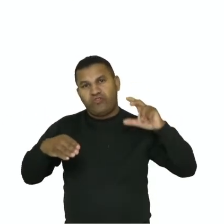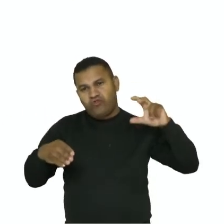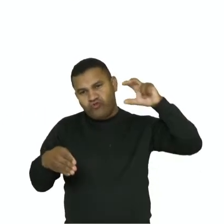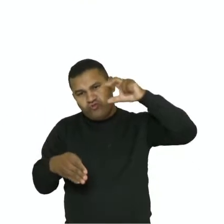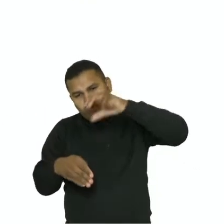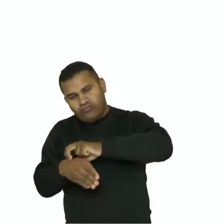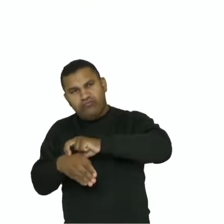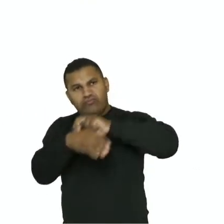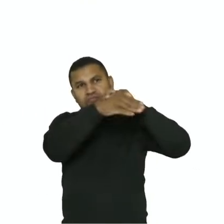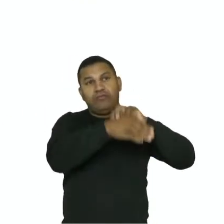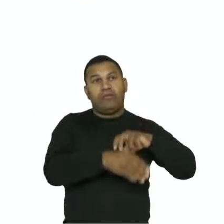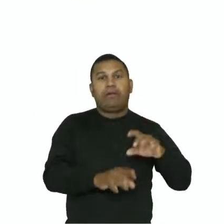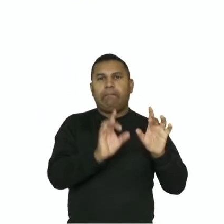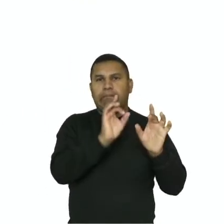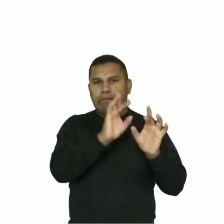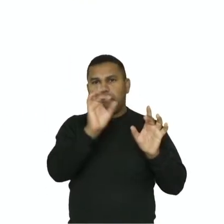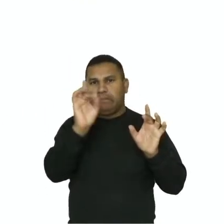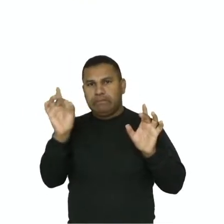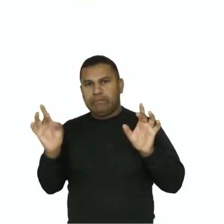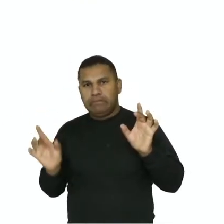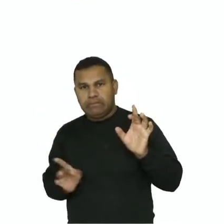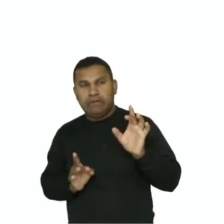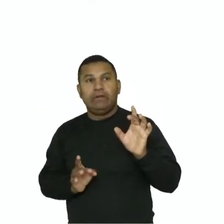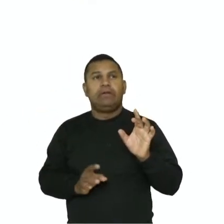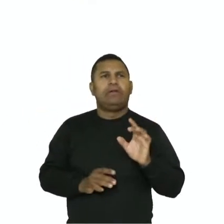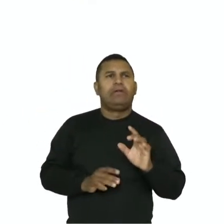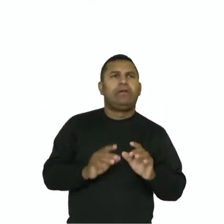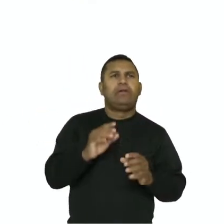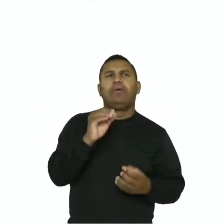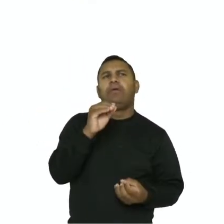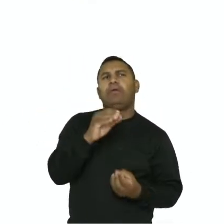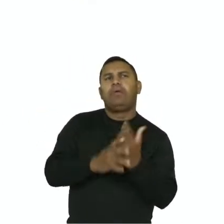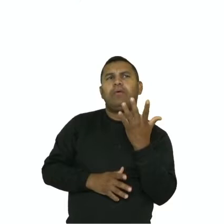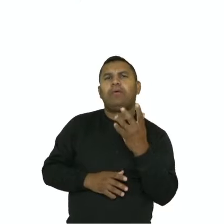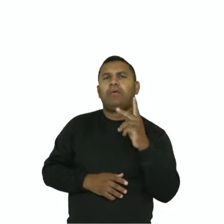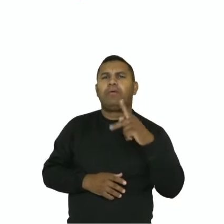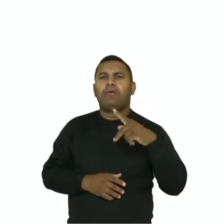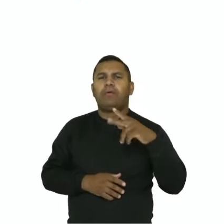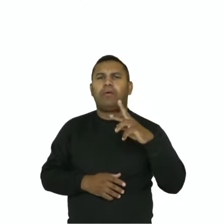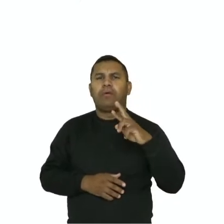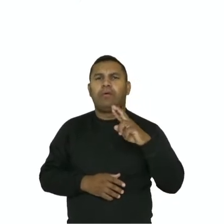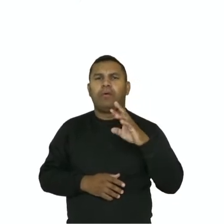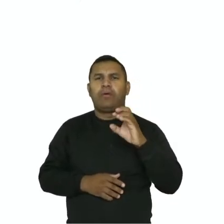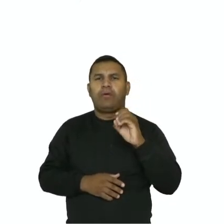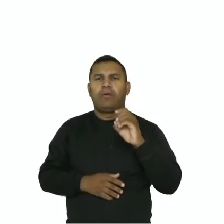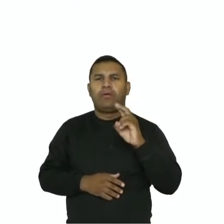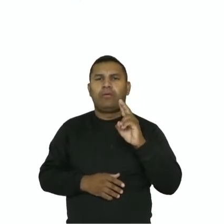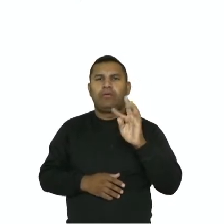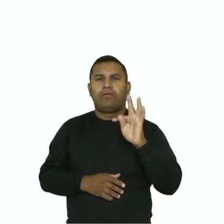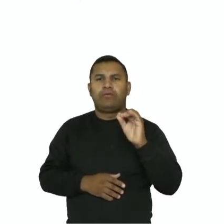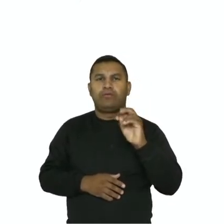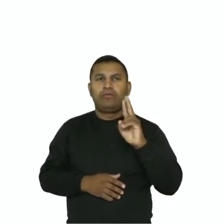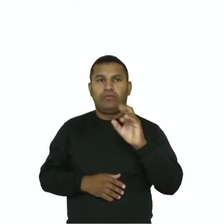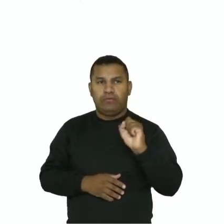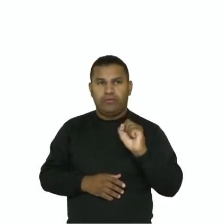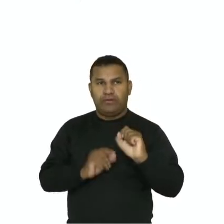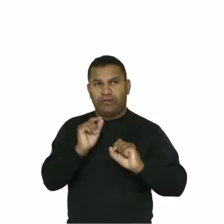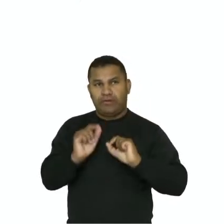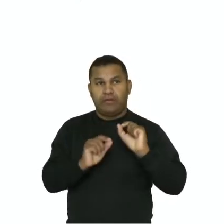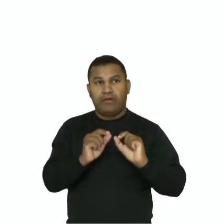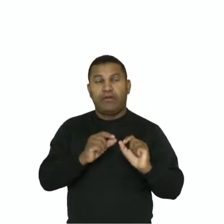do secundário. Os produtores em si, então vamos tentar entender o que são eles. São aqueles que fazem o próprio alimento, eles são